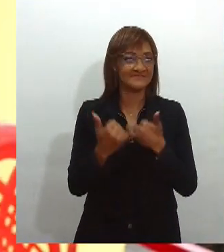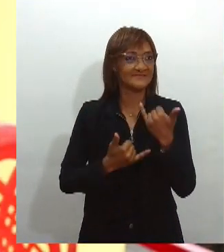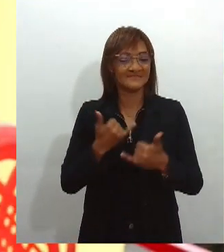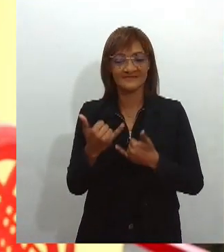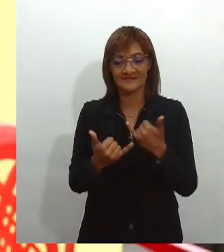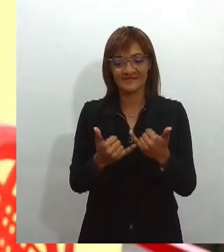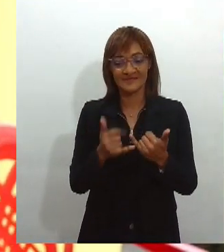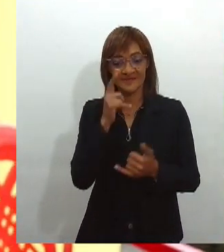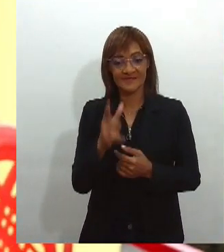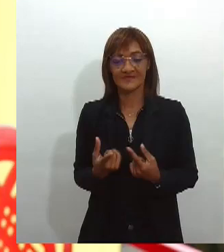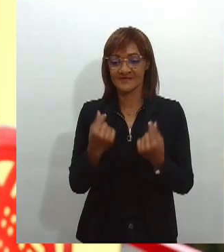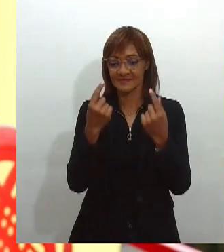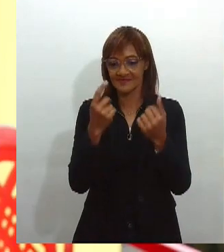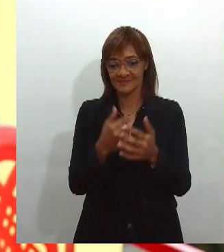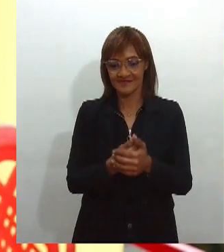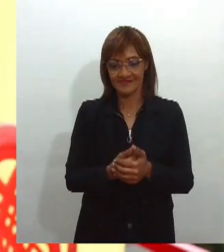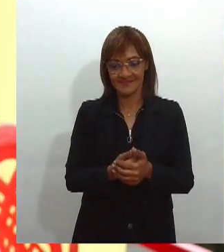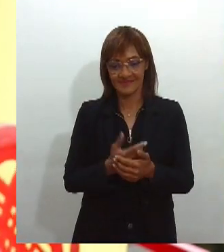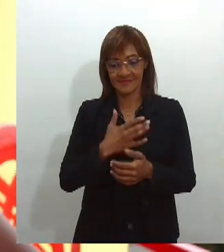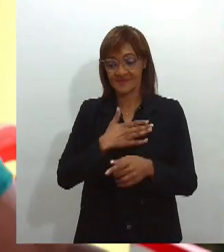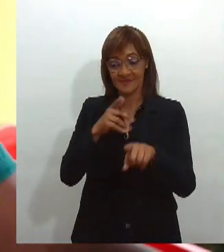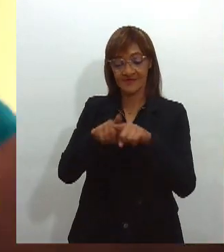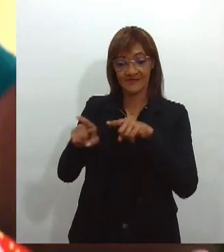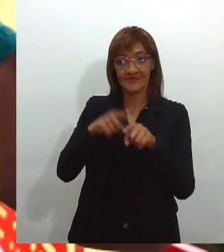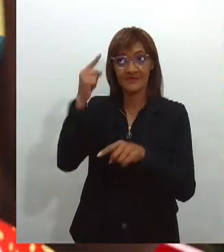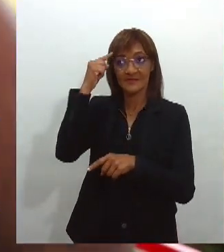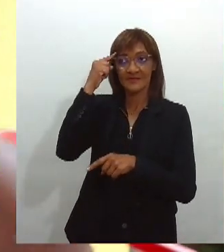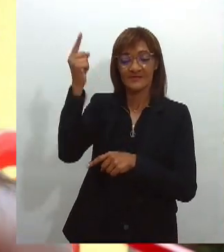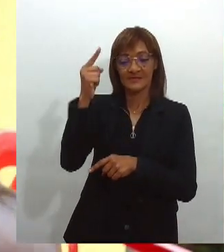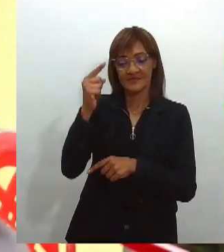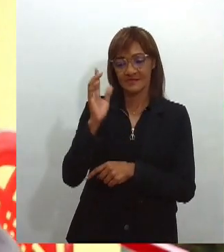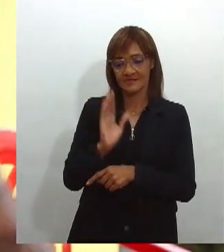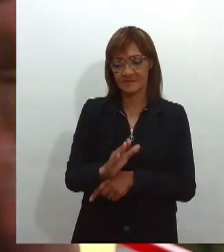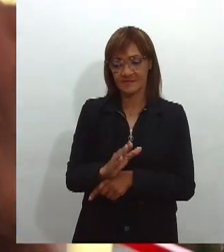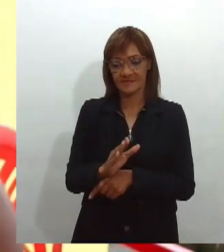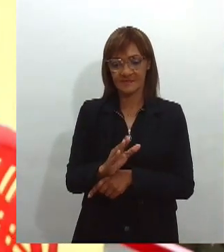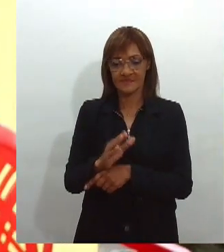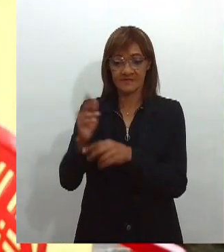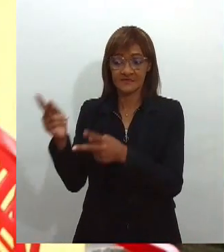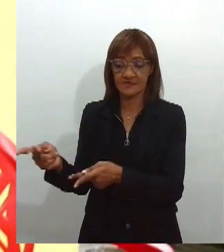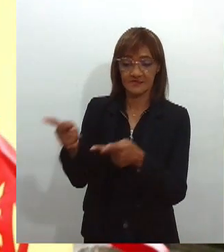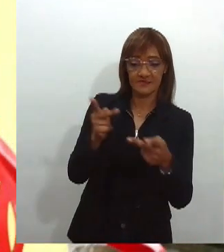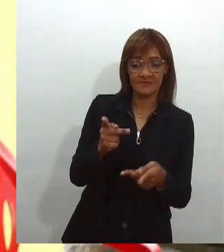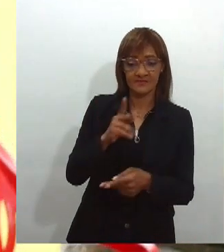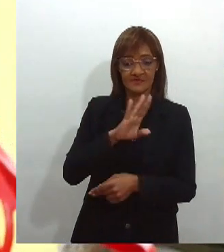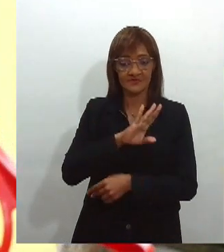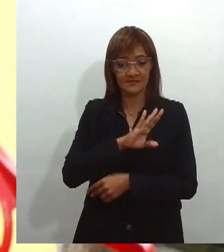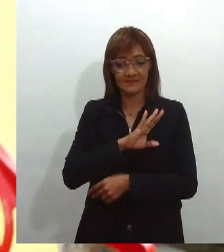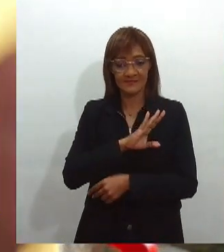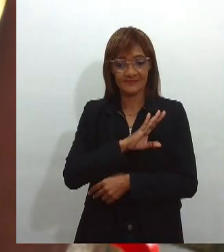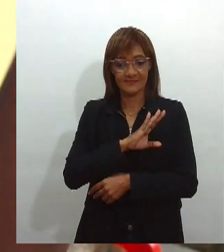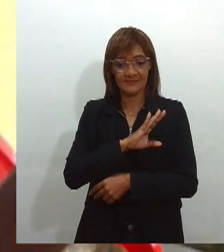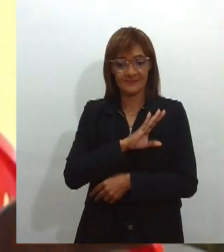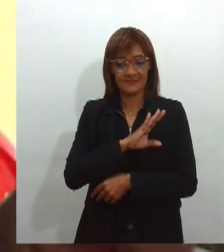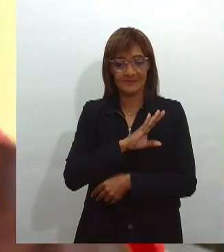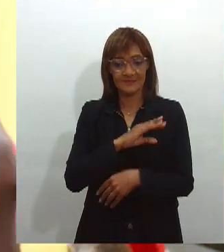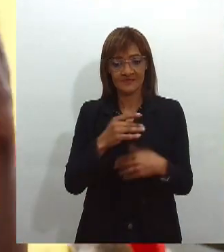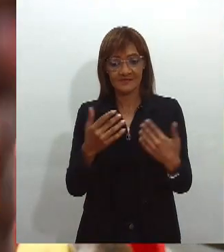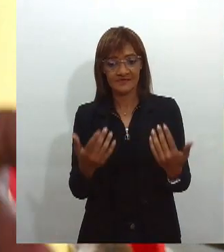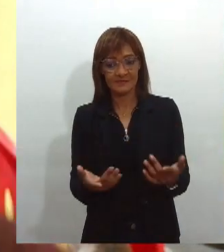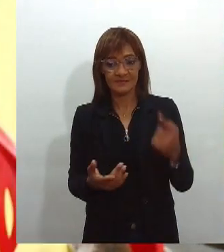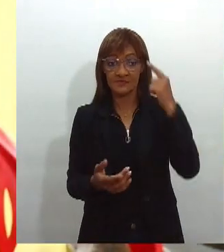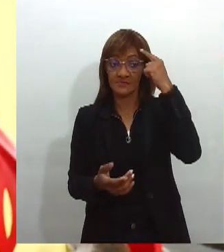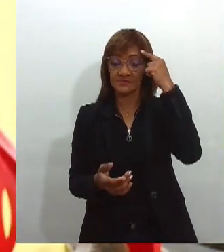ideia veio do meu irmão, né? Quando a gente convida os nossos colegas para vir para cá. Aí foi quando aconteceu